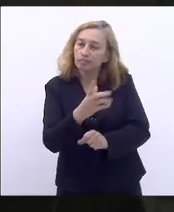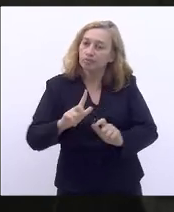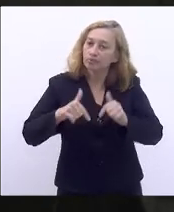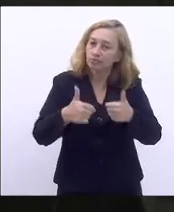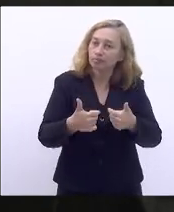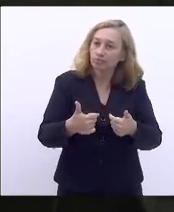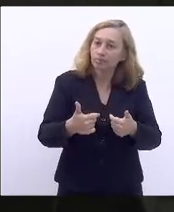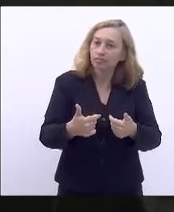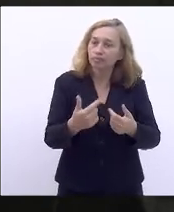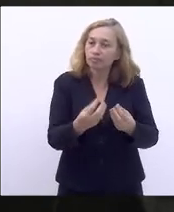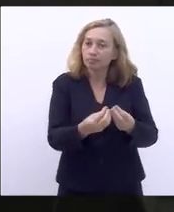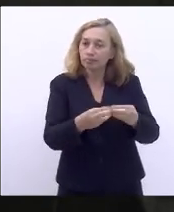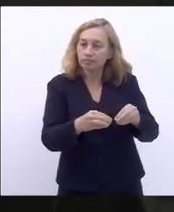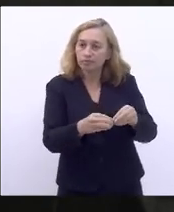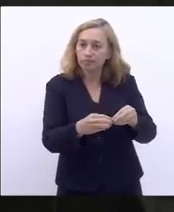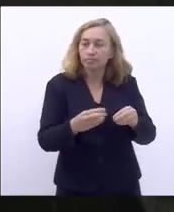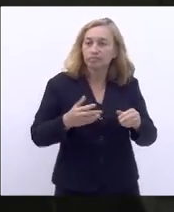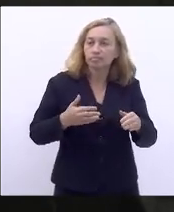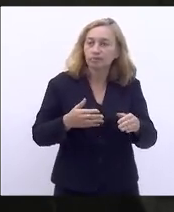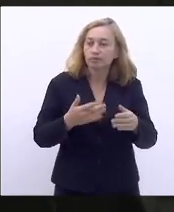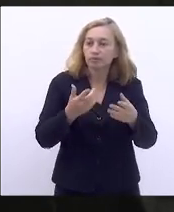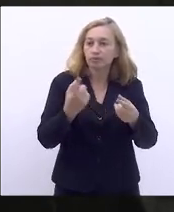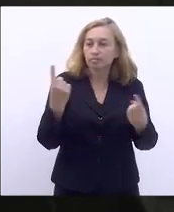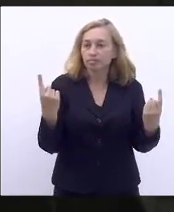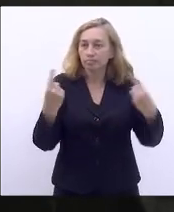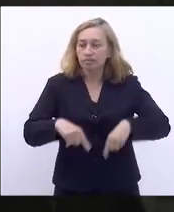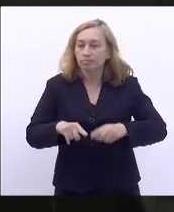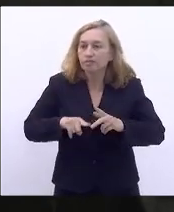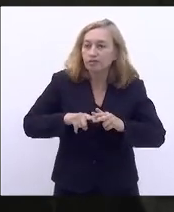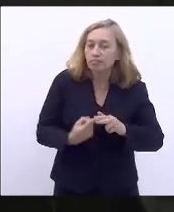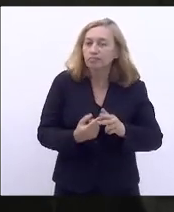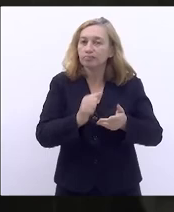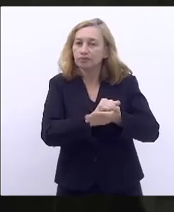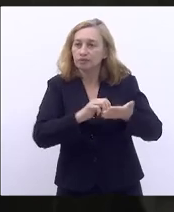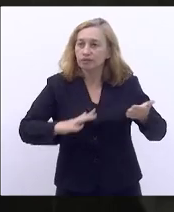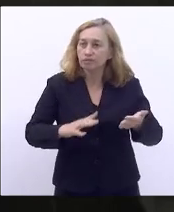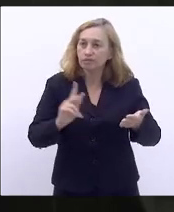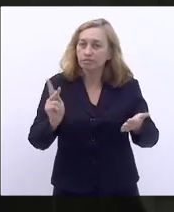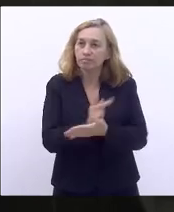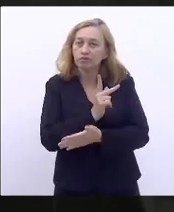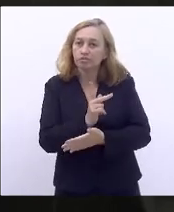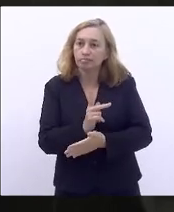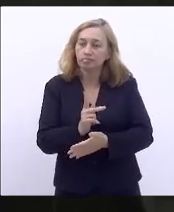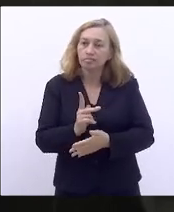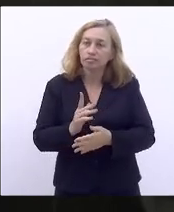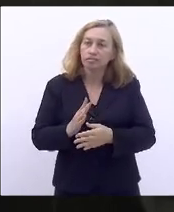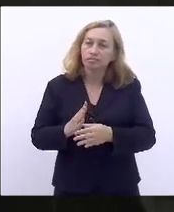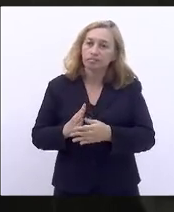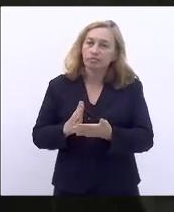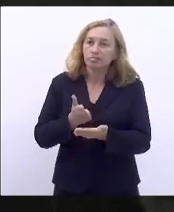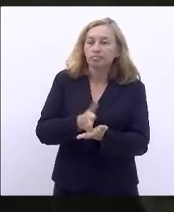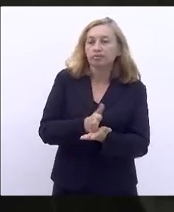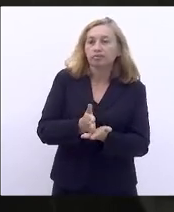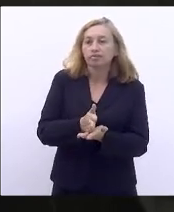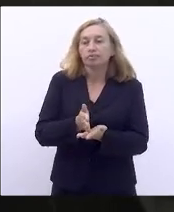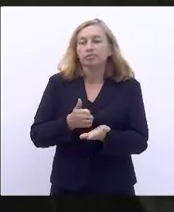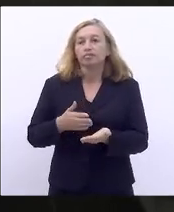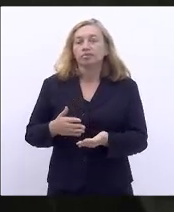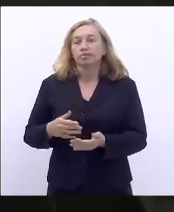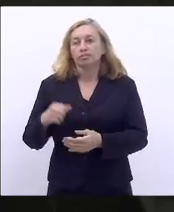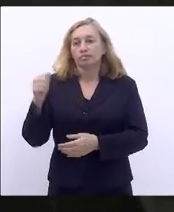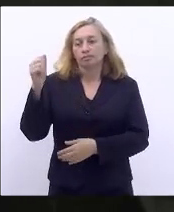ameaças ampliam constantemente o desafio de regular as atividades que ocorrem para além das fronteiras nacionais.